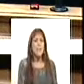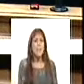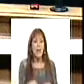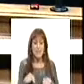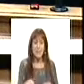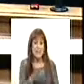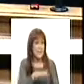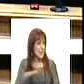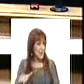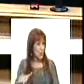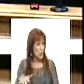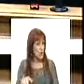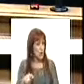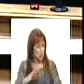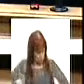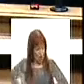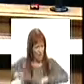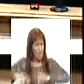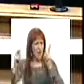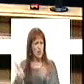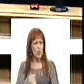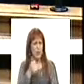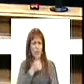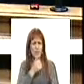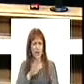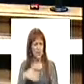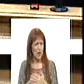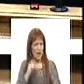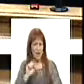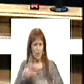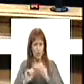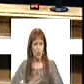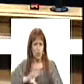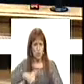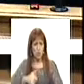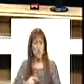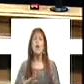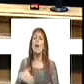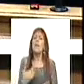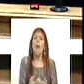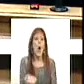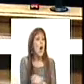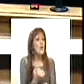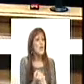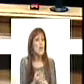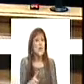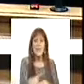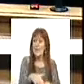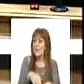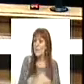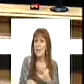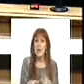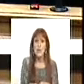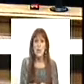que a ciência e os seus avanços determinantes para a humanidade sejam colocados ao serviço da